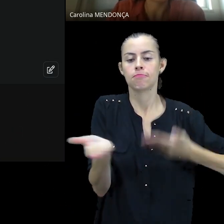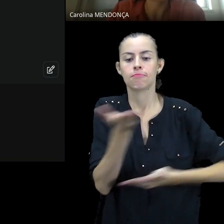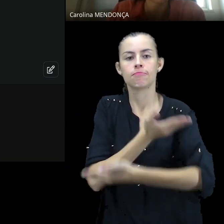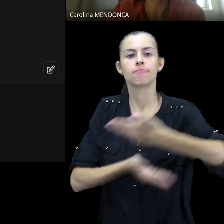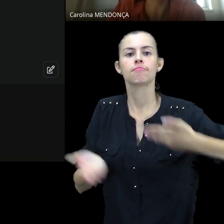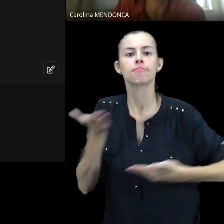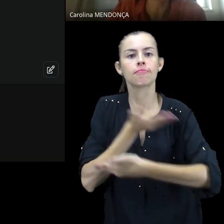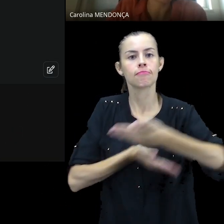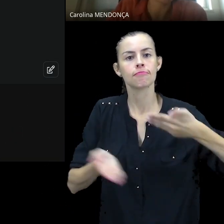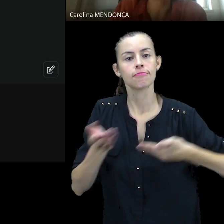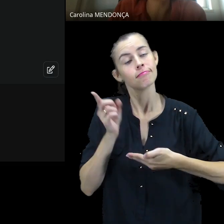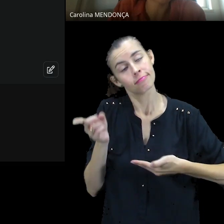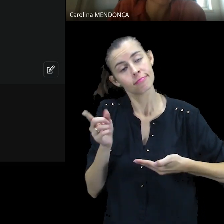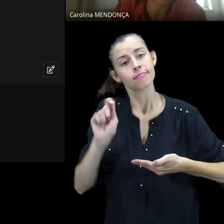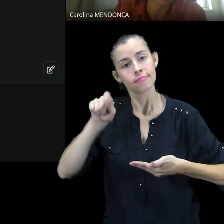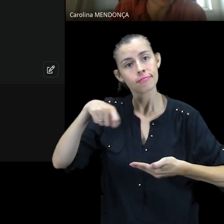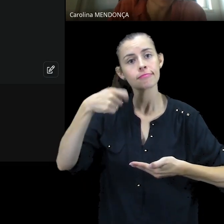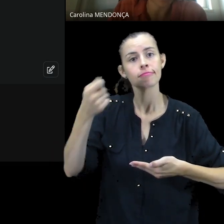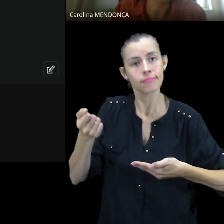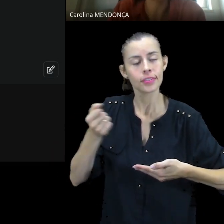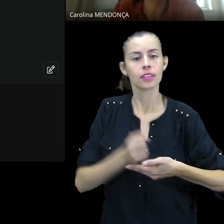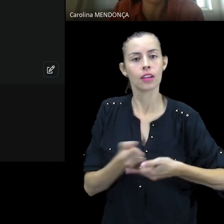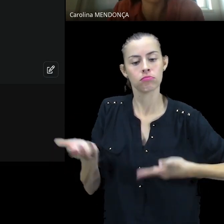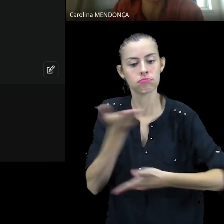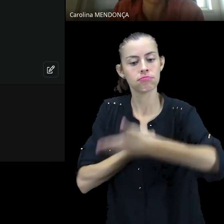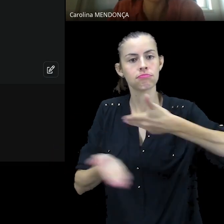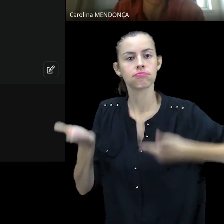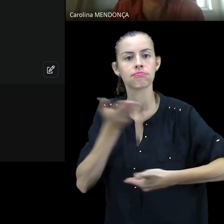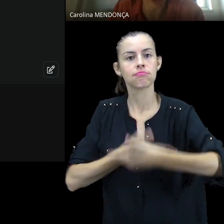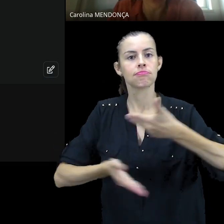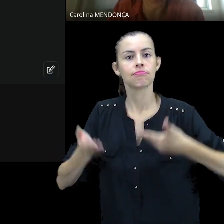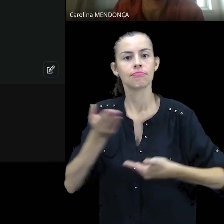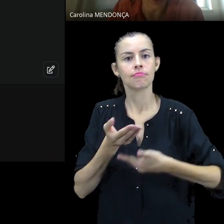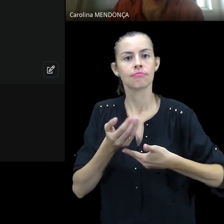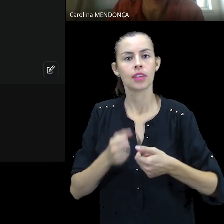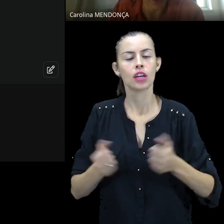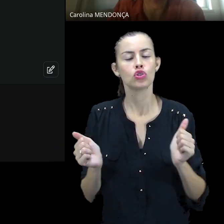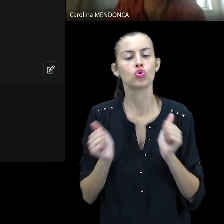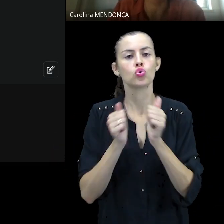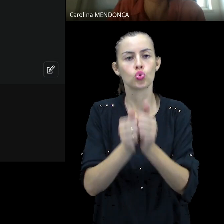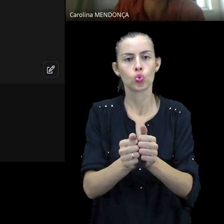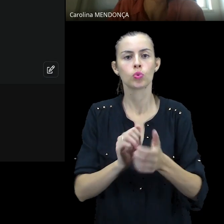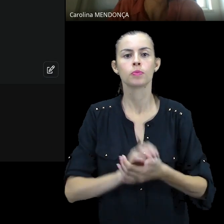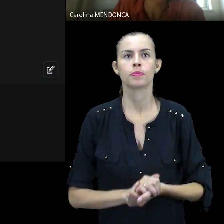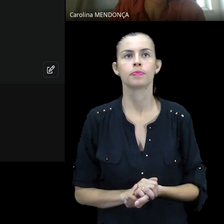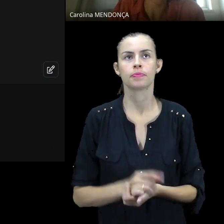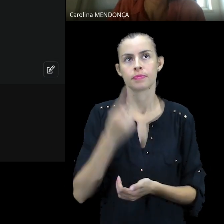educação ambiental e a combinação de transversalidade e tratamento dentro de componentes curriculares.